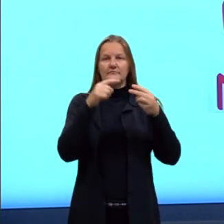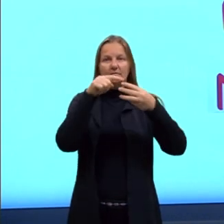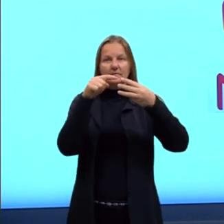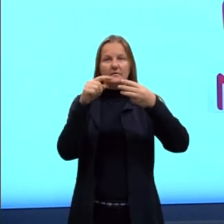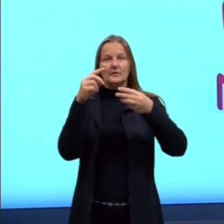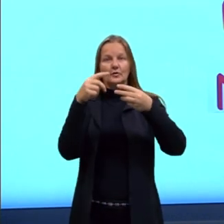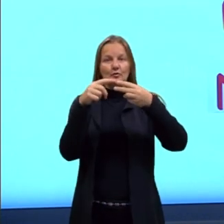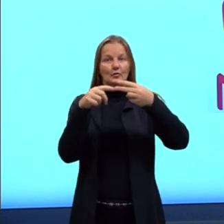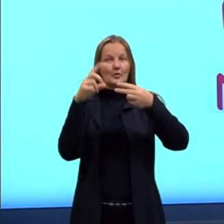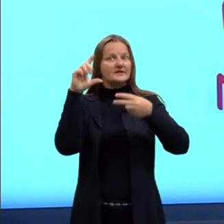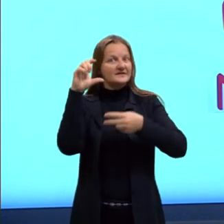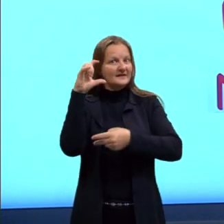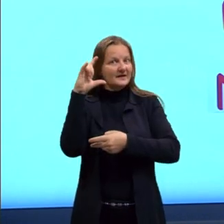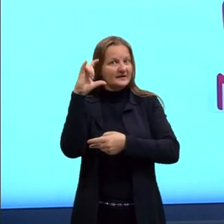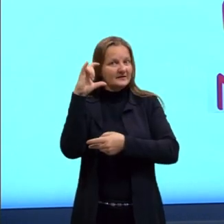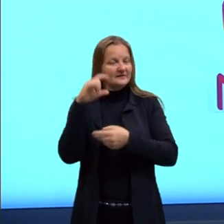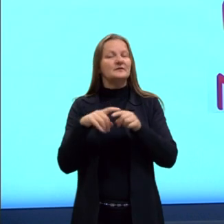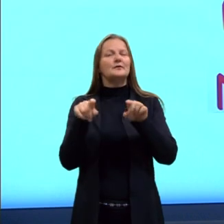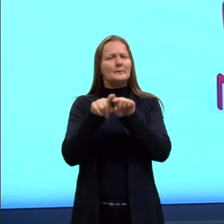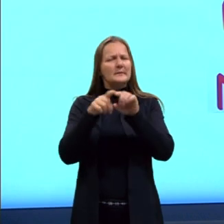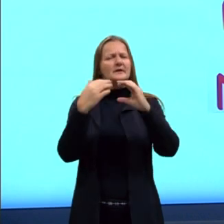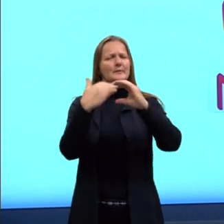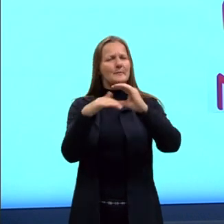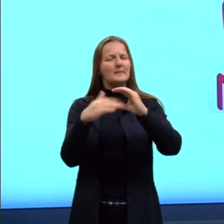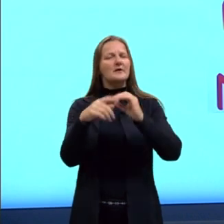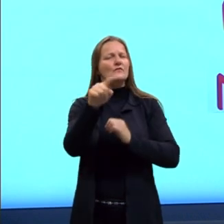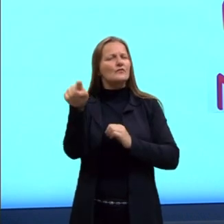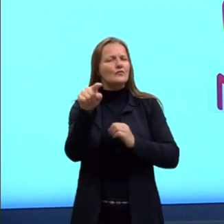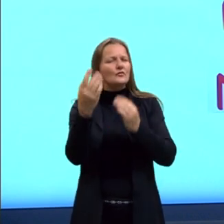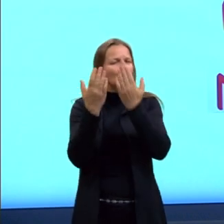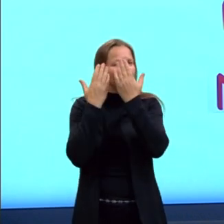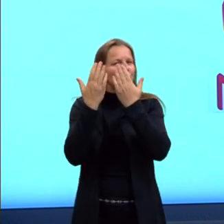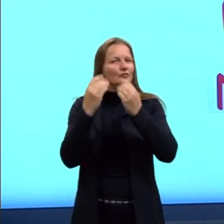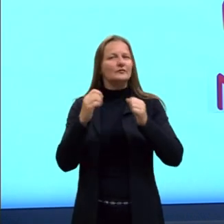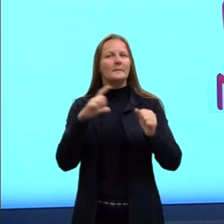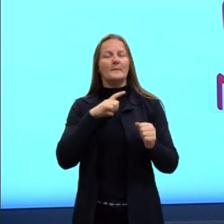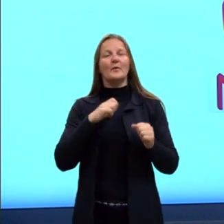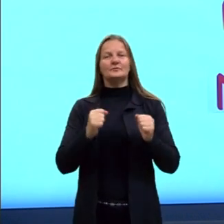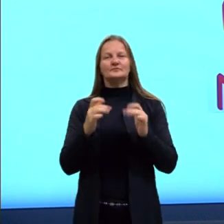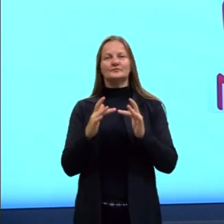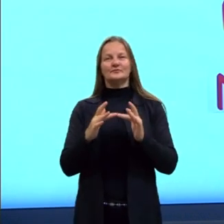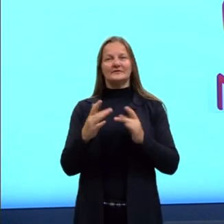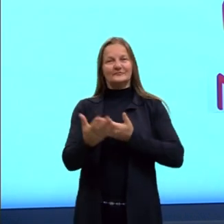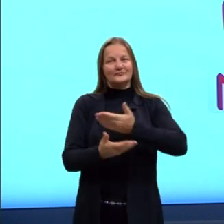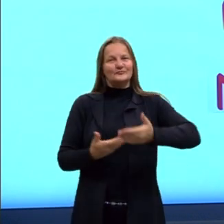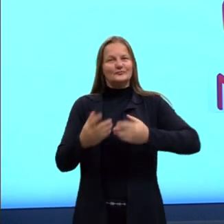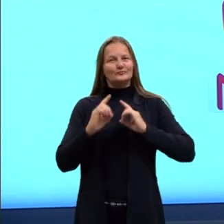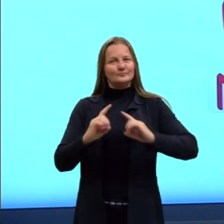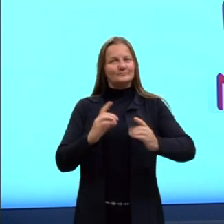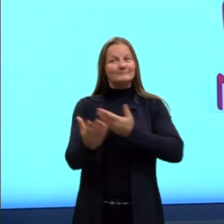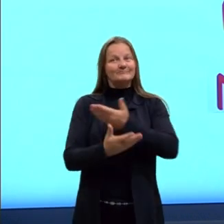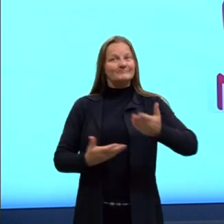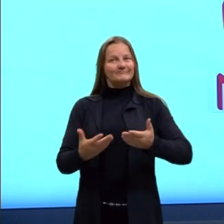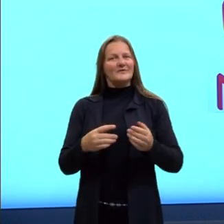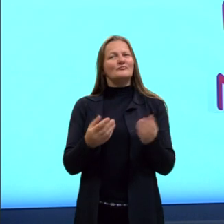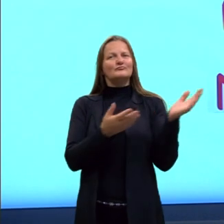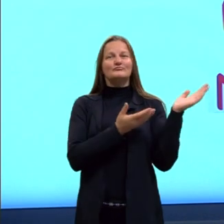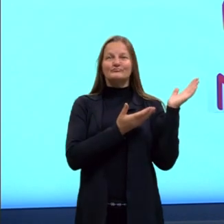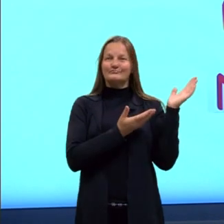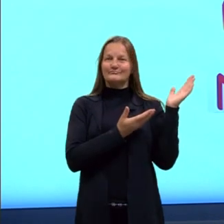então e o meu e-mail aí para tu falar alguma dúvida né precisar discutir aí Alguma questão então e